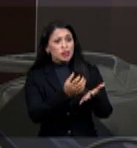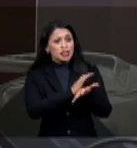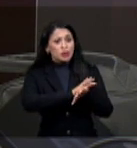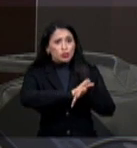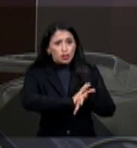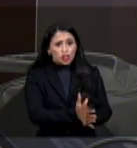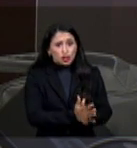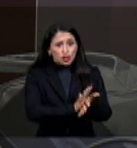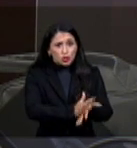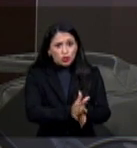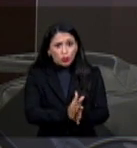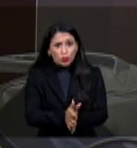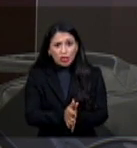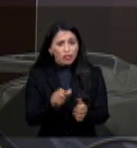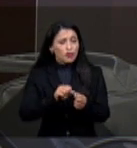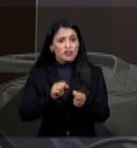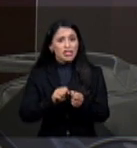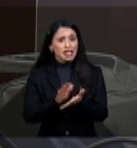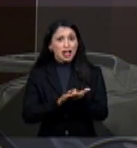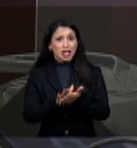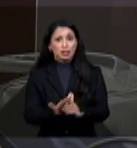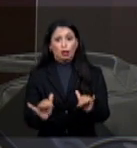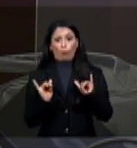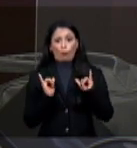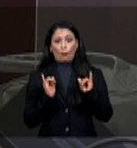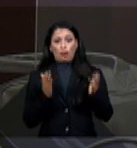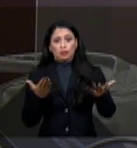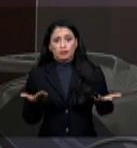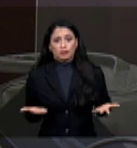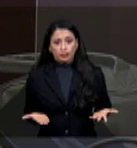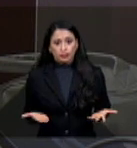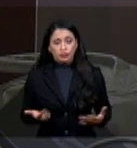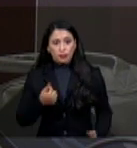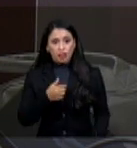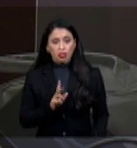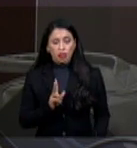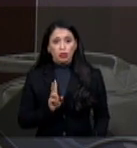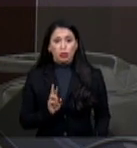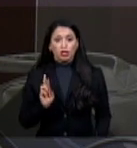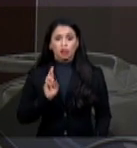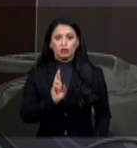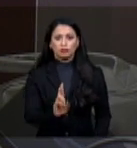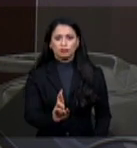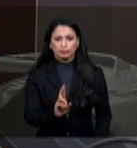violentada, ficaria de braços cruzados? Então, a minha fala nessa tarde é essa